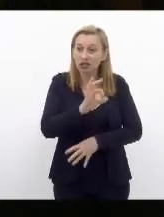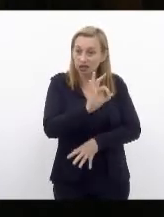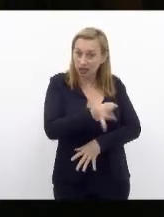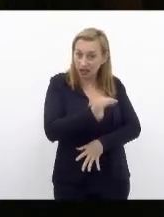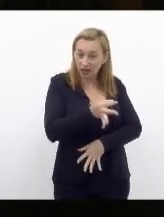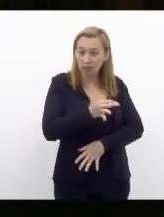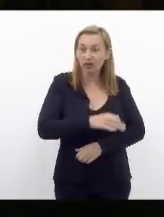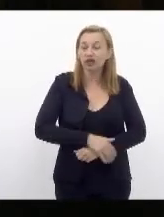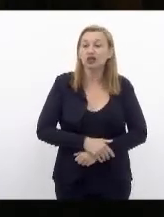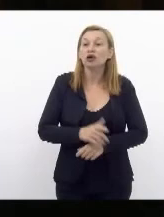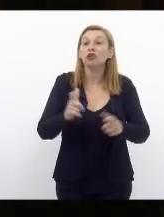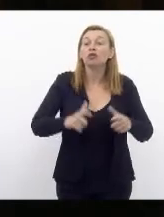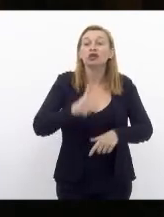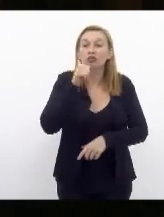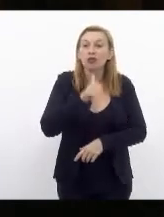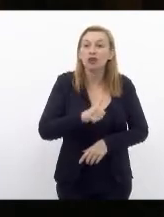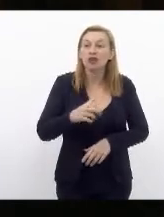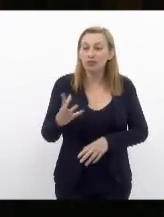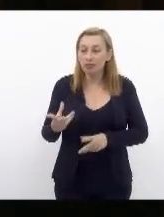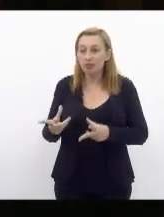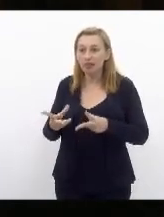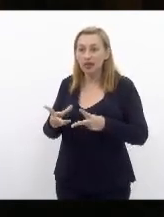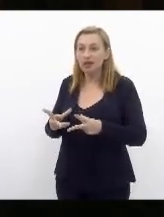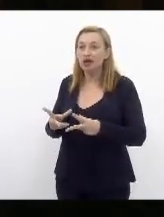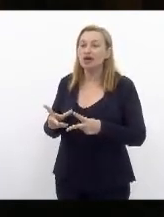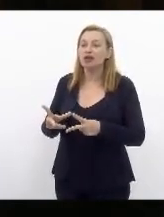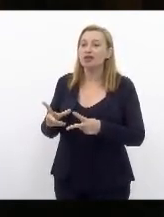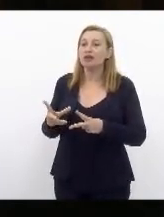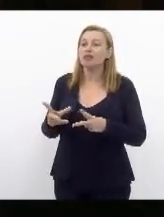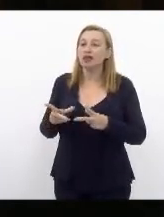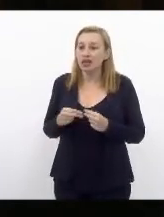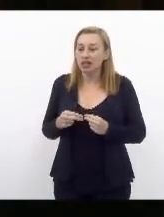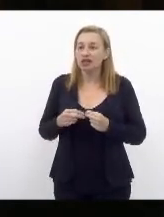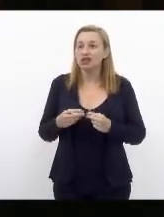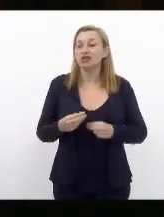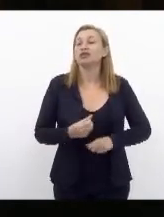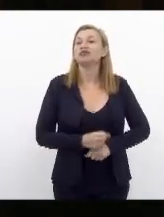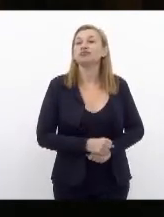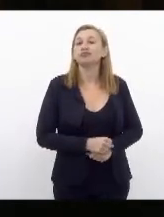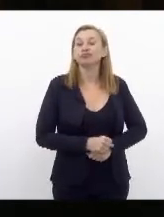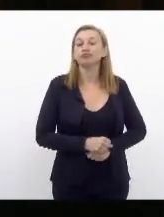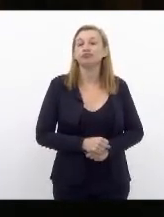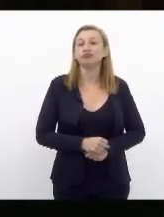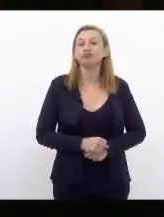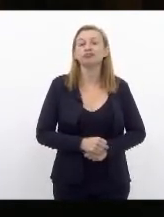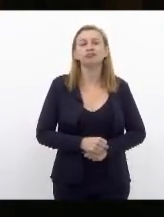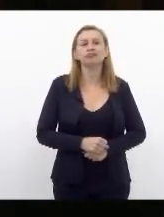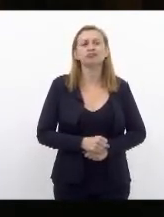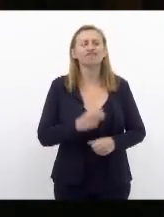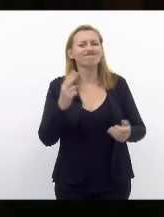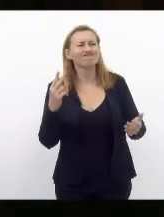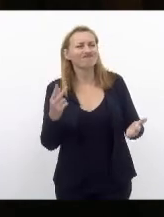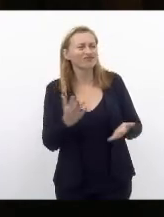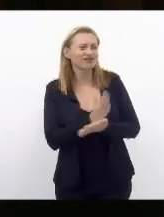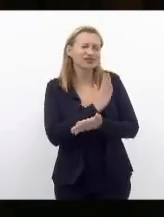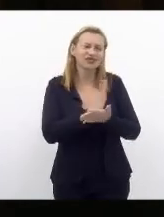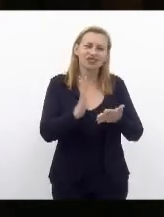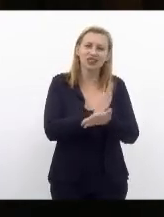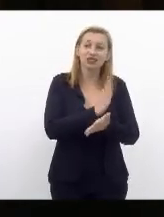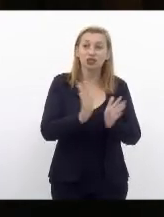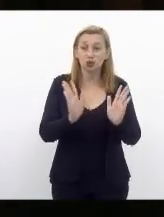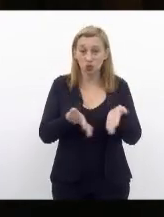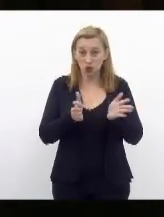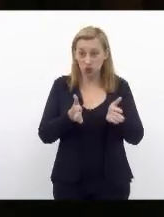definitivamente onde a mulher merece e queira estar. Portanto, apesar de muitas vezes, como fui